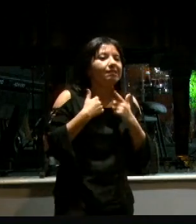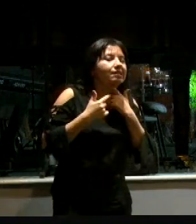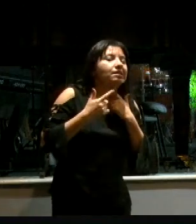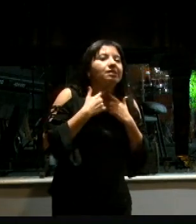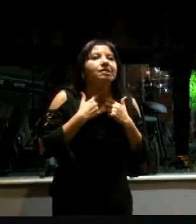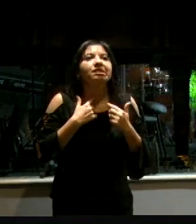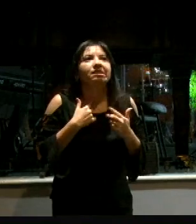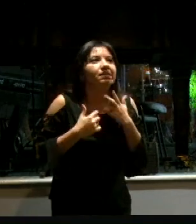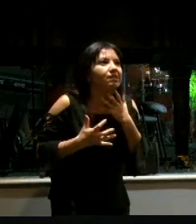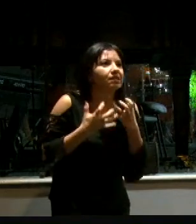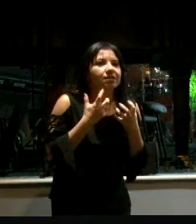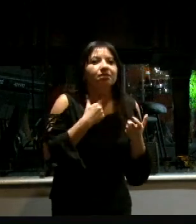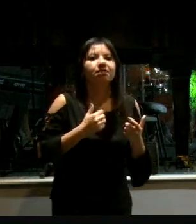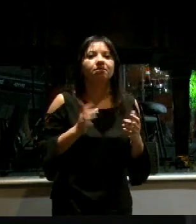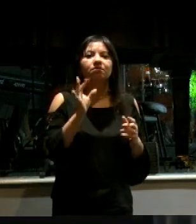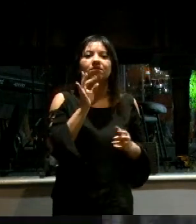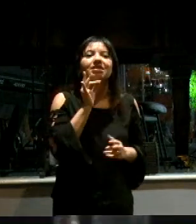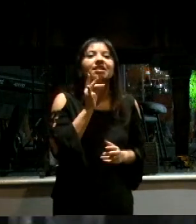era podre,